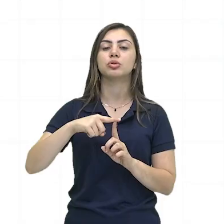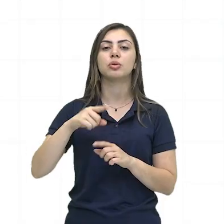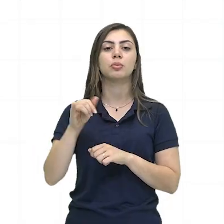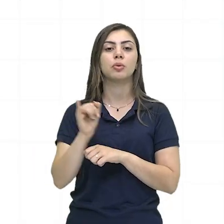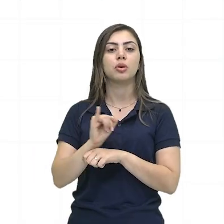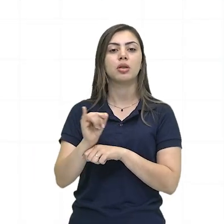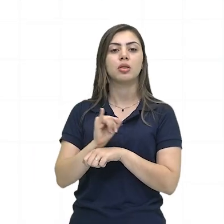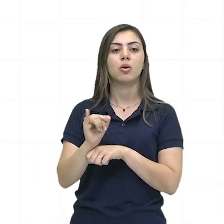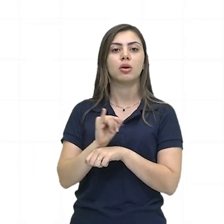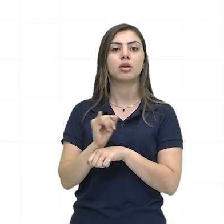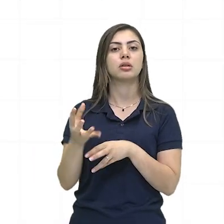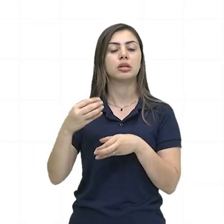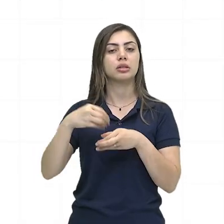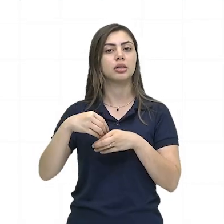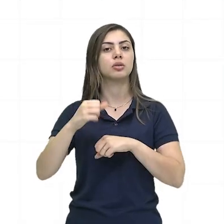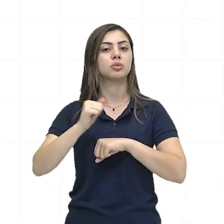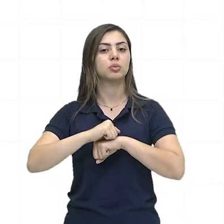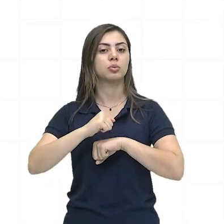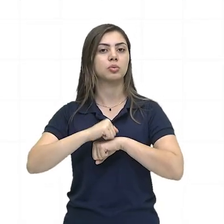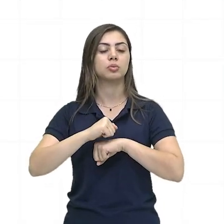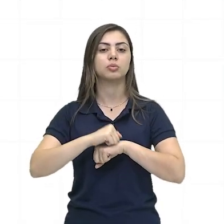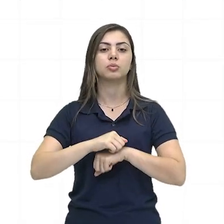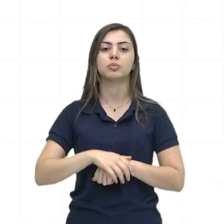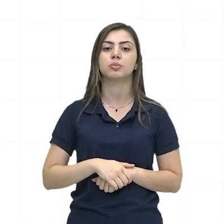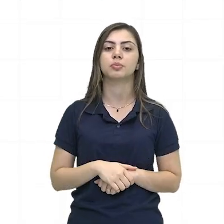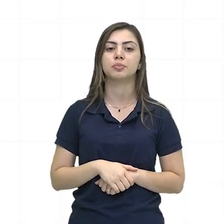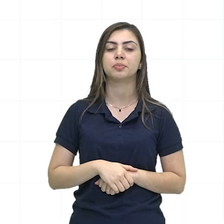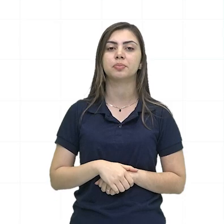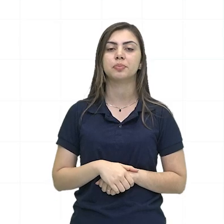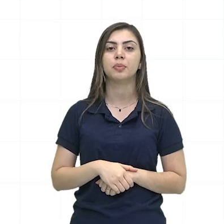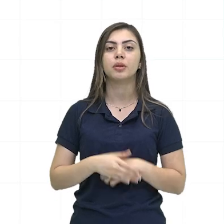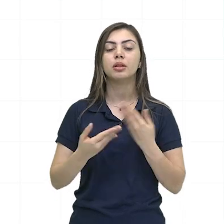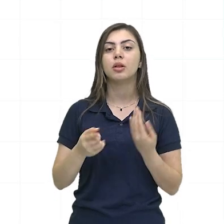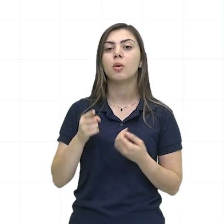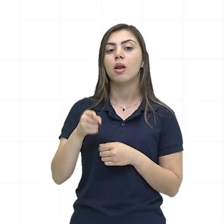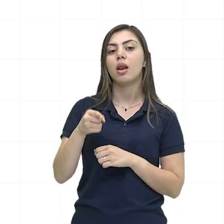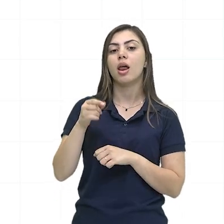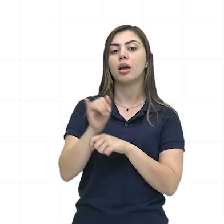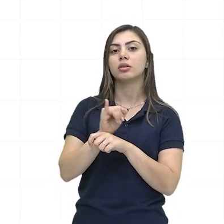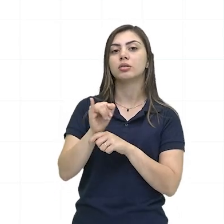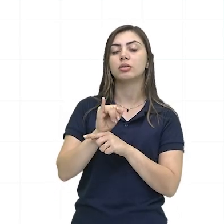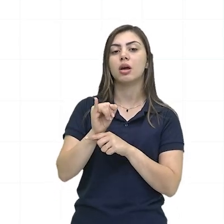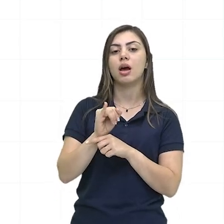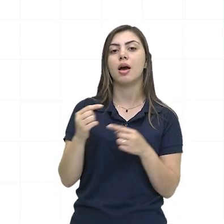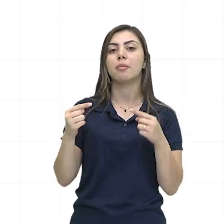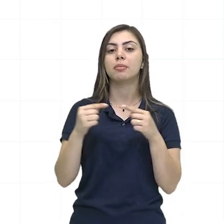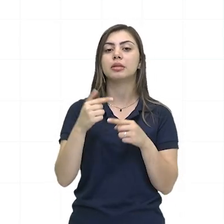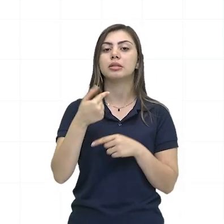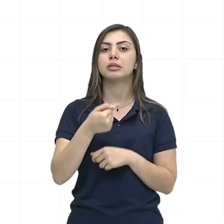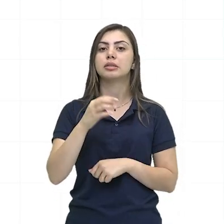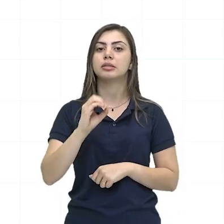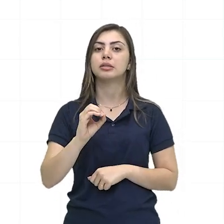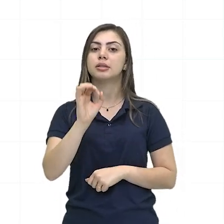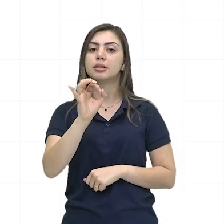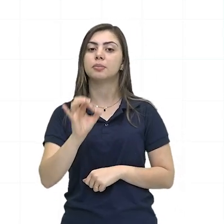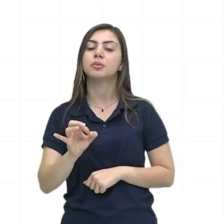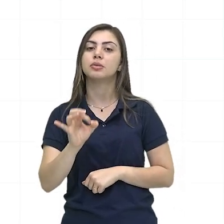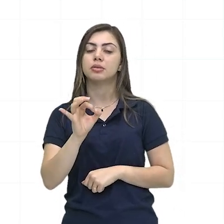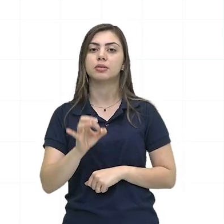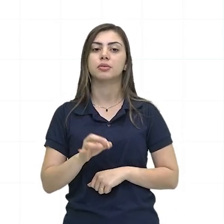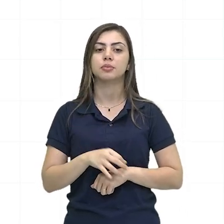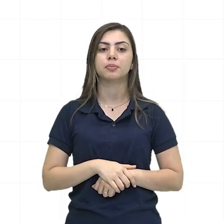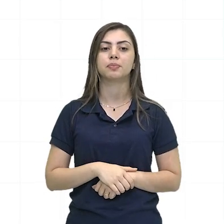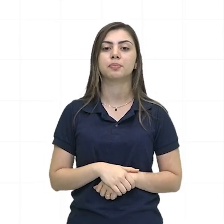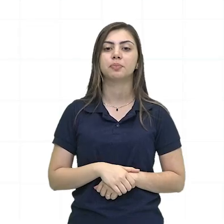bom? Então, a matriz inorgânica, ela corresponde a 70% aí da composição do